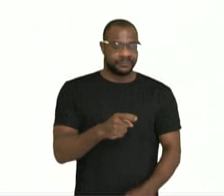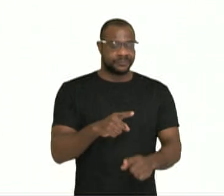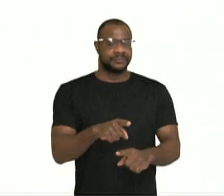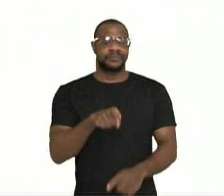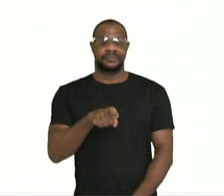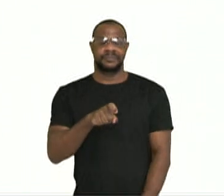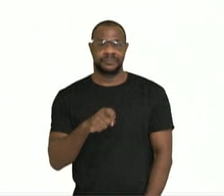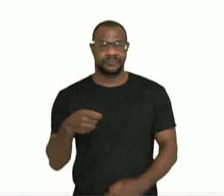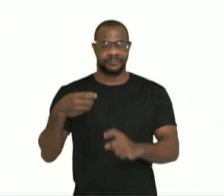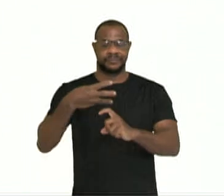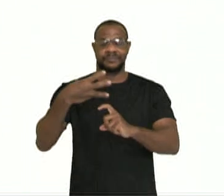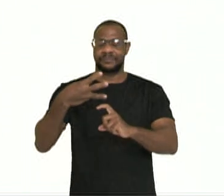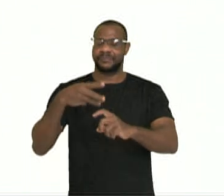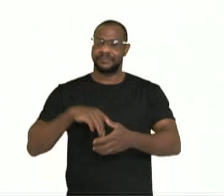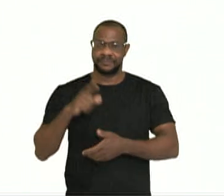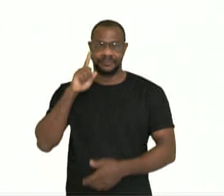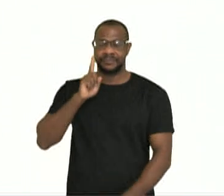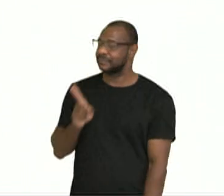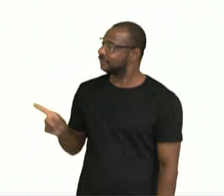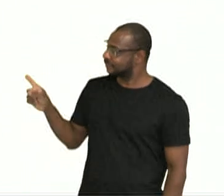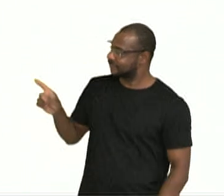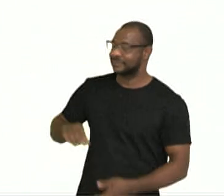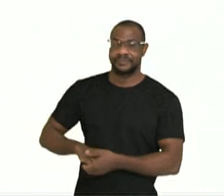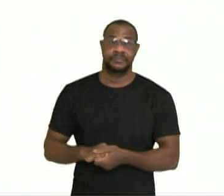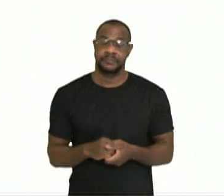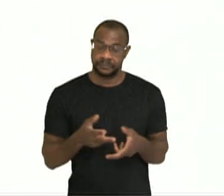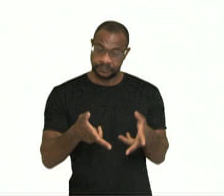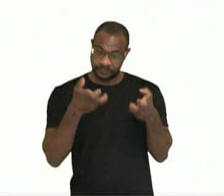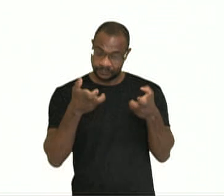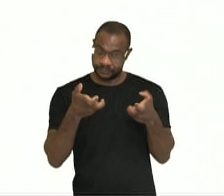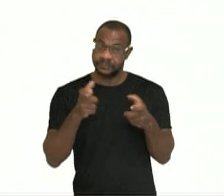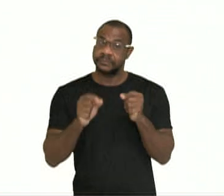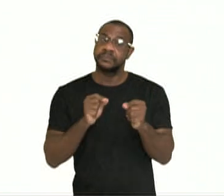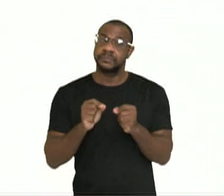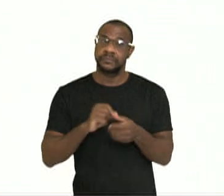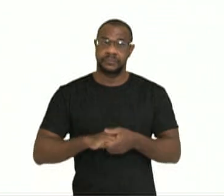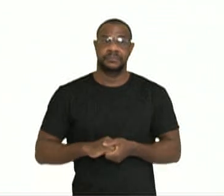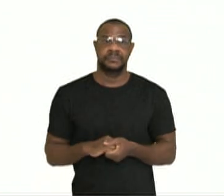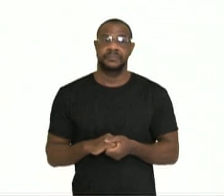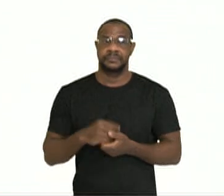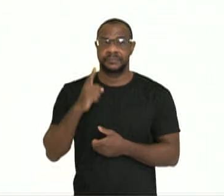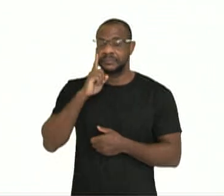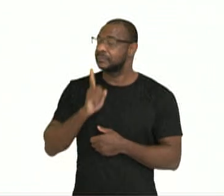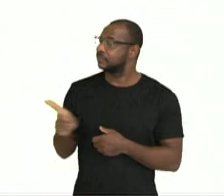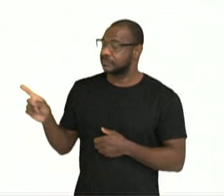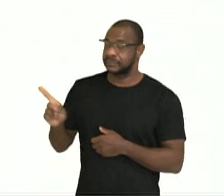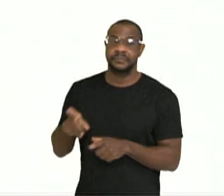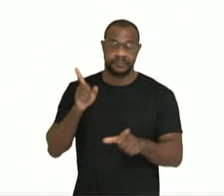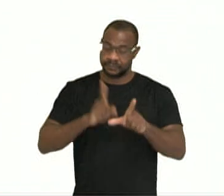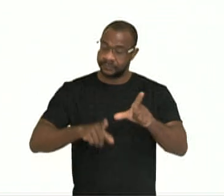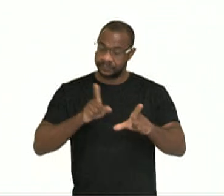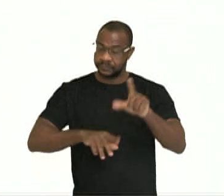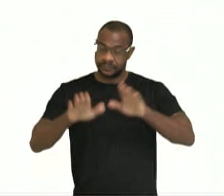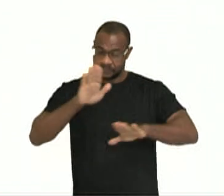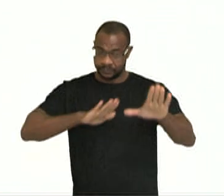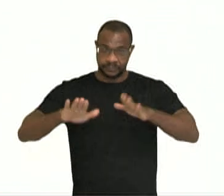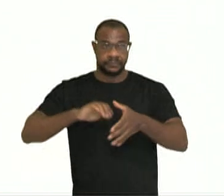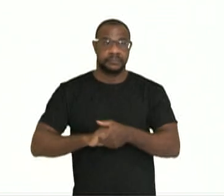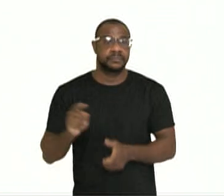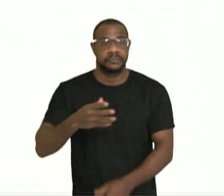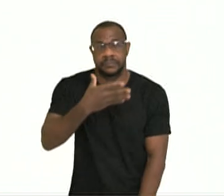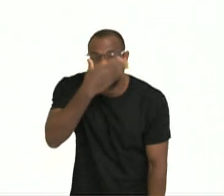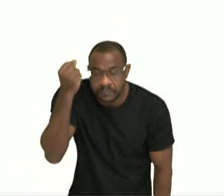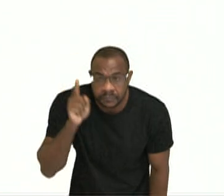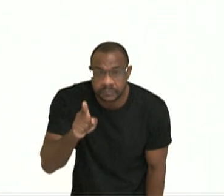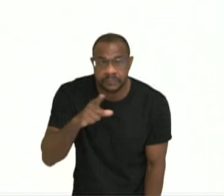fácil, né? Desde que você fique atento com as letras, tá? Desde que você fique bem atento com as letras. E não esqueça, nesse lado